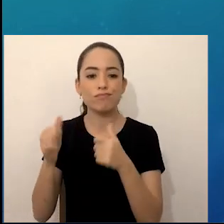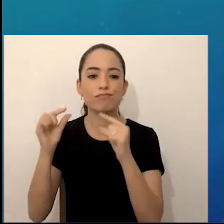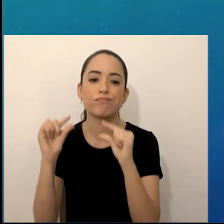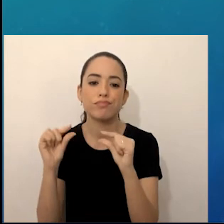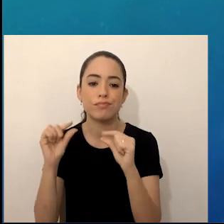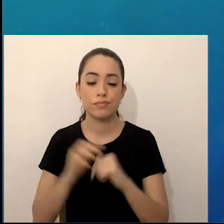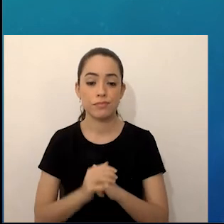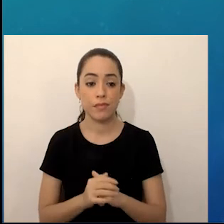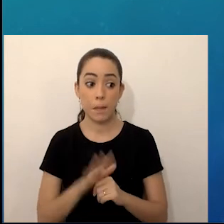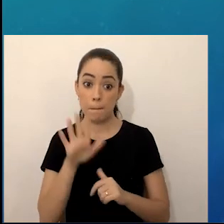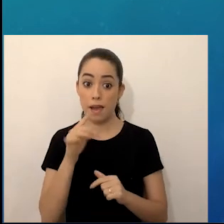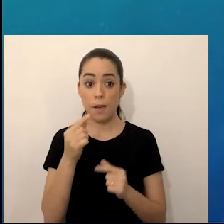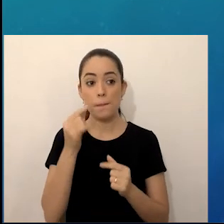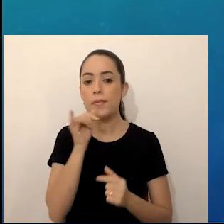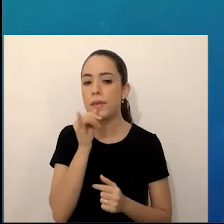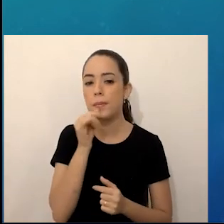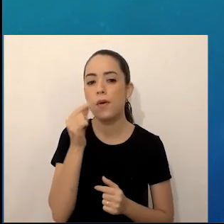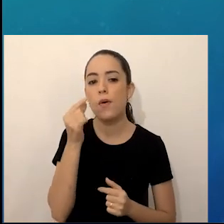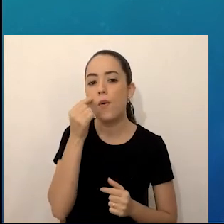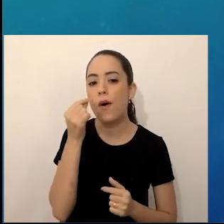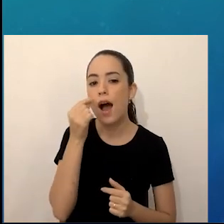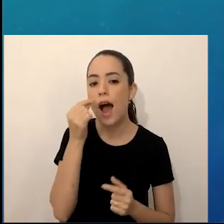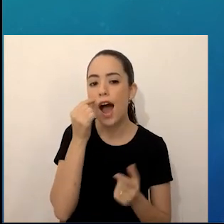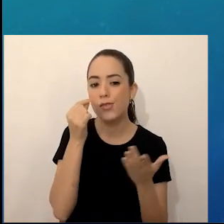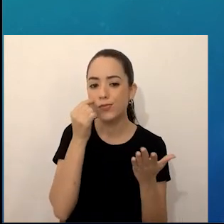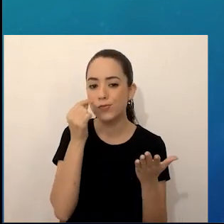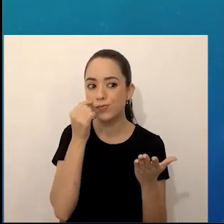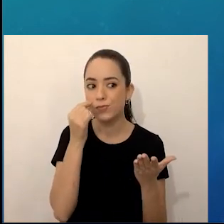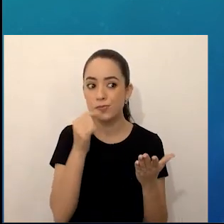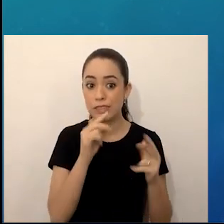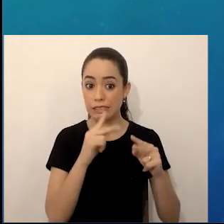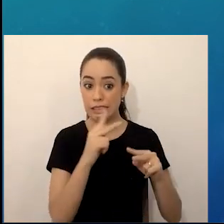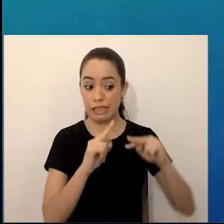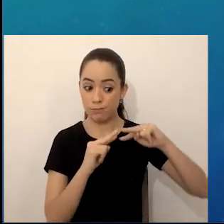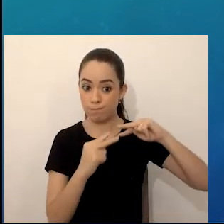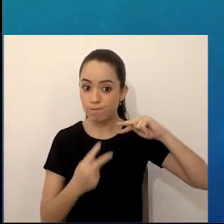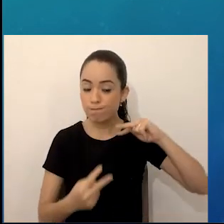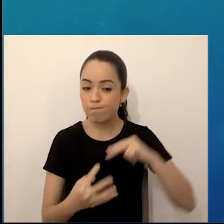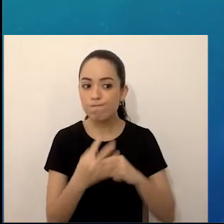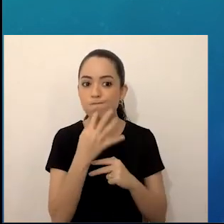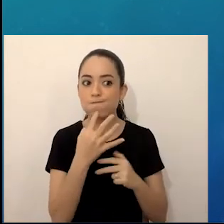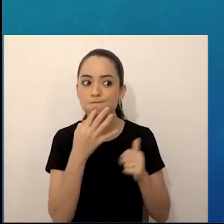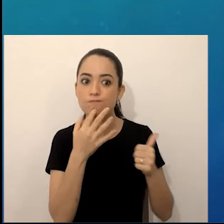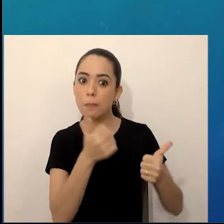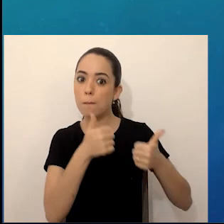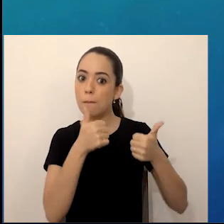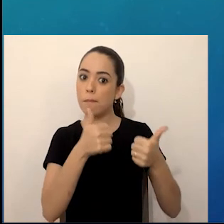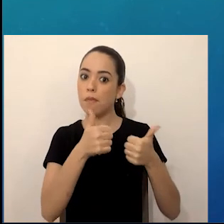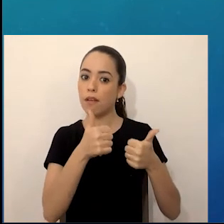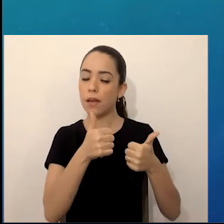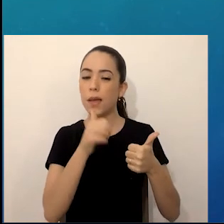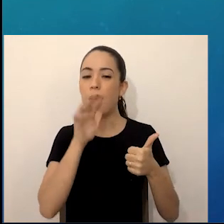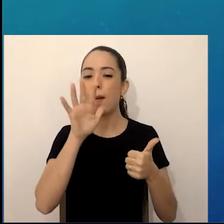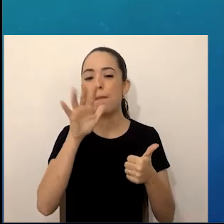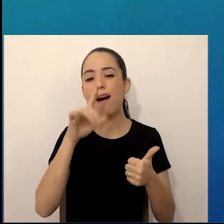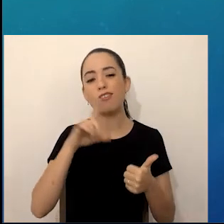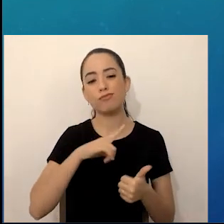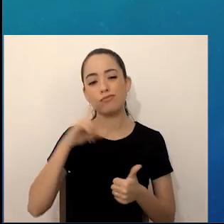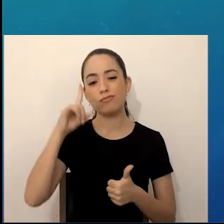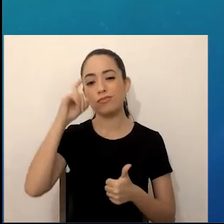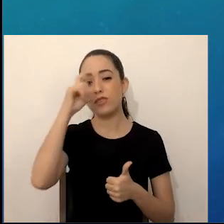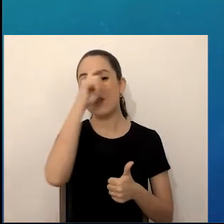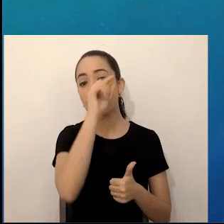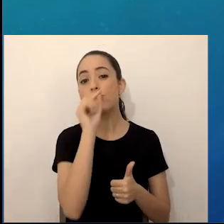Já em camundongos, há o grande conhecimento da genética. Ainda assim, há dificuldade